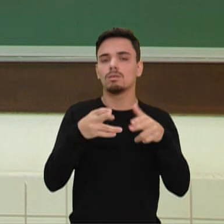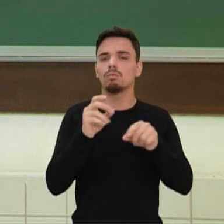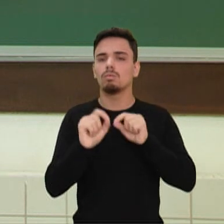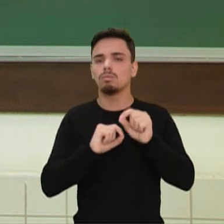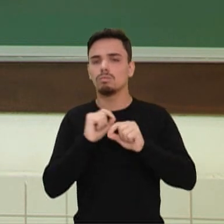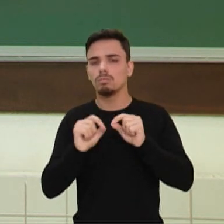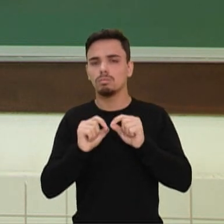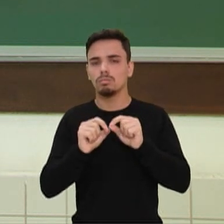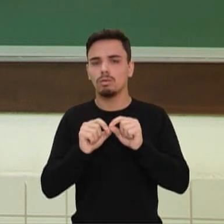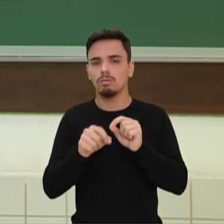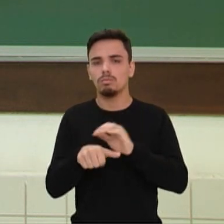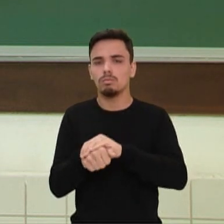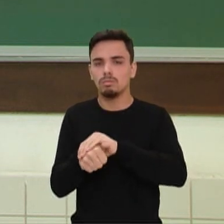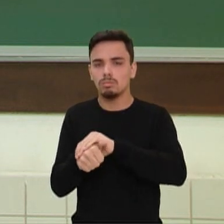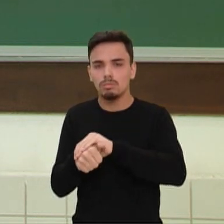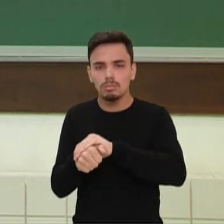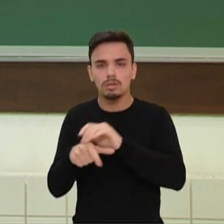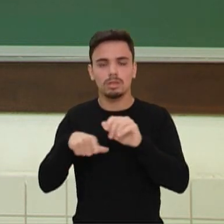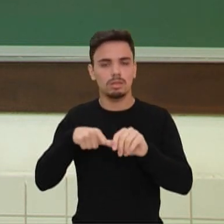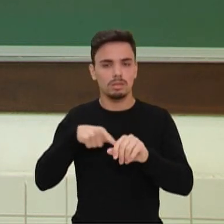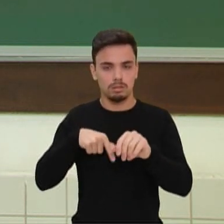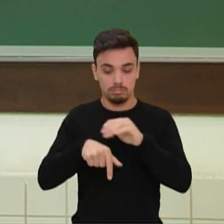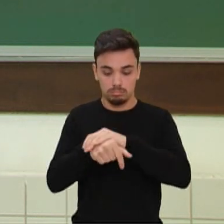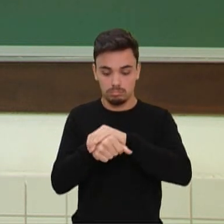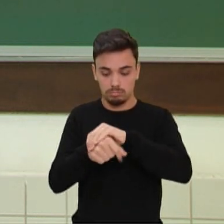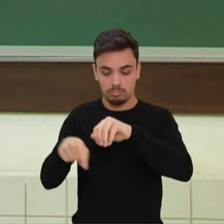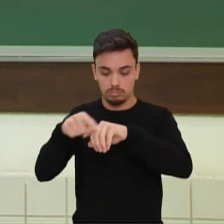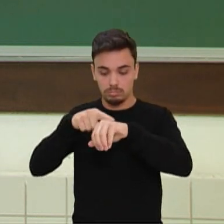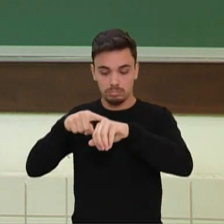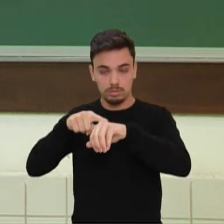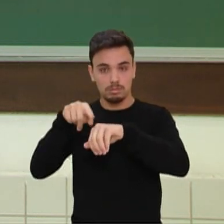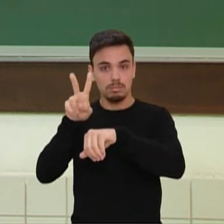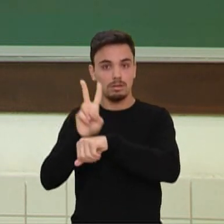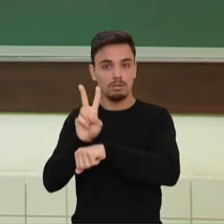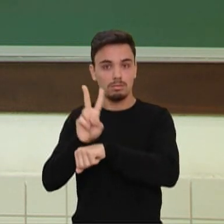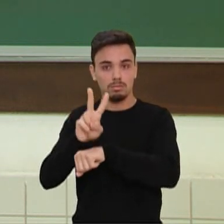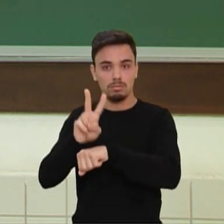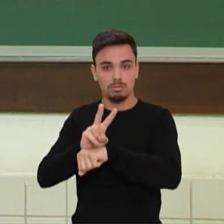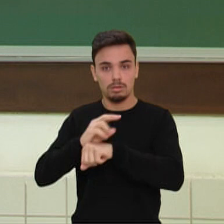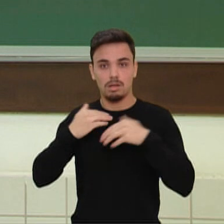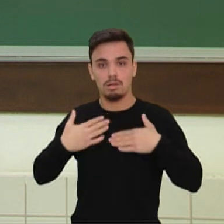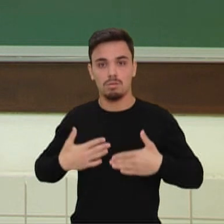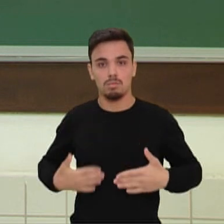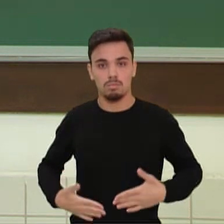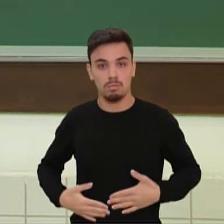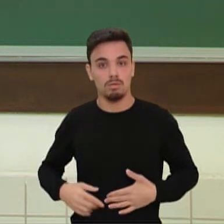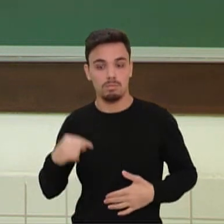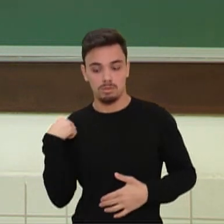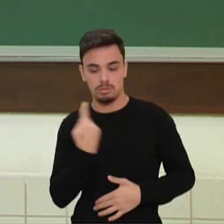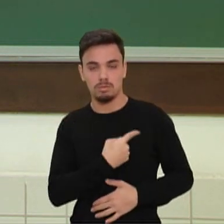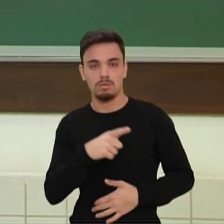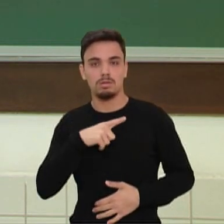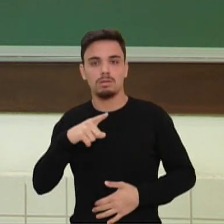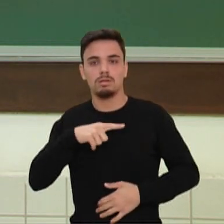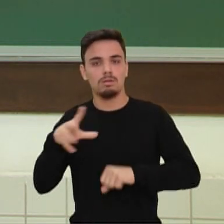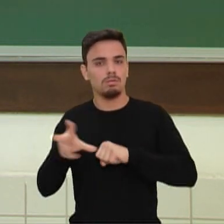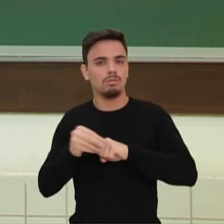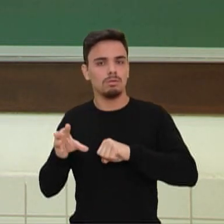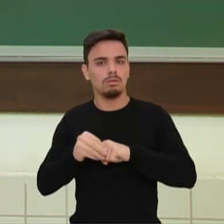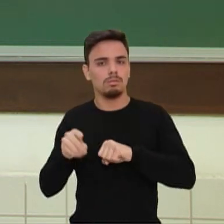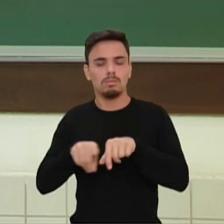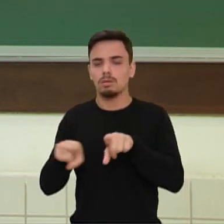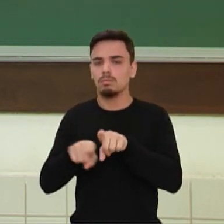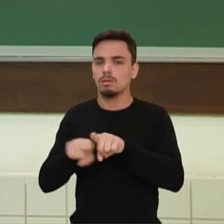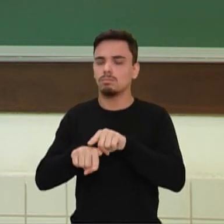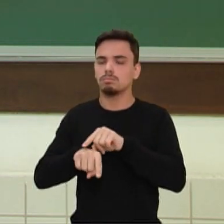a tartaruga tem um casco para proteger o seu corpo, nós temos um conhecimento também para proteger o